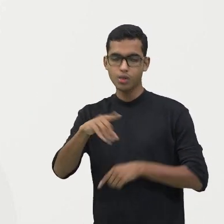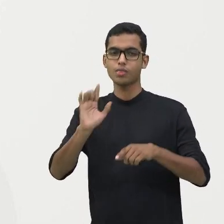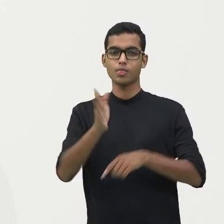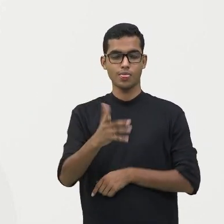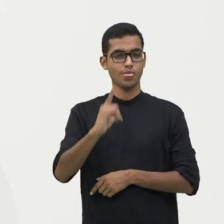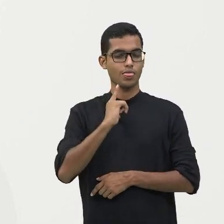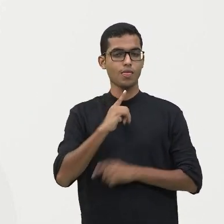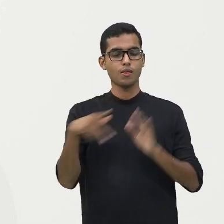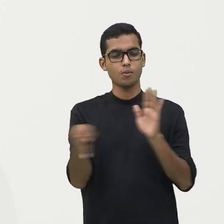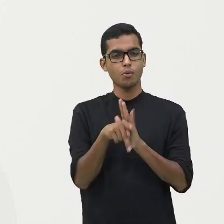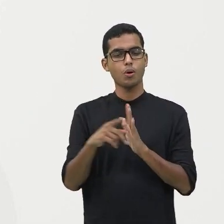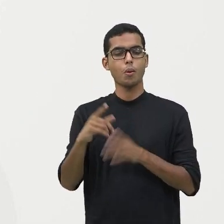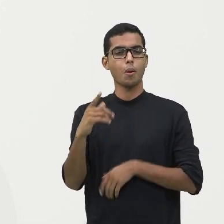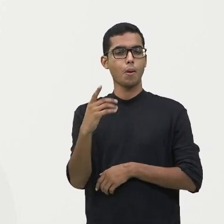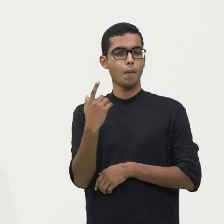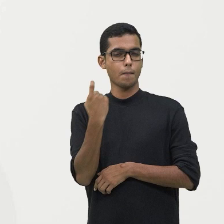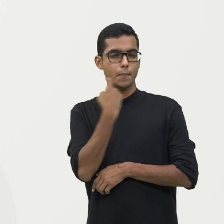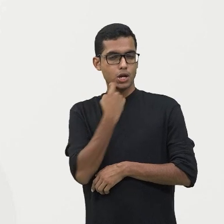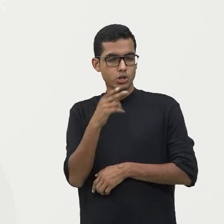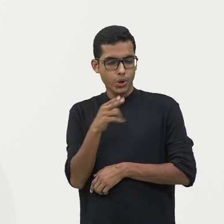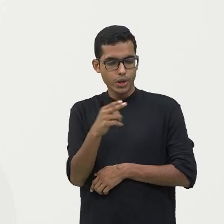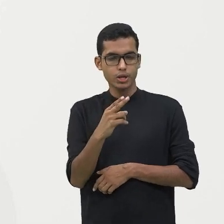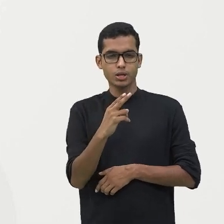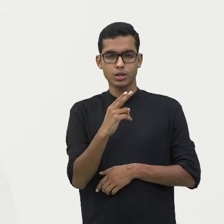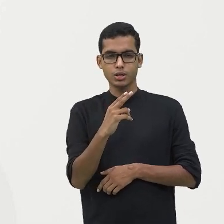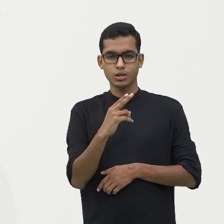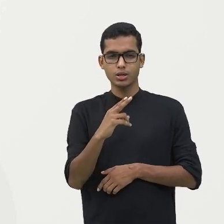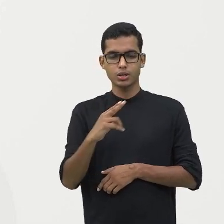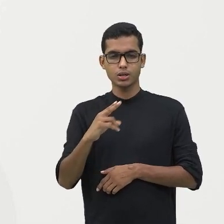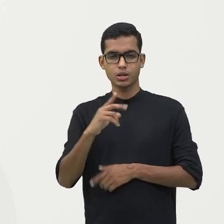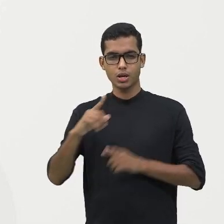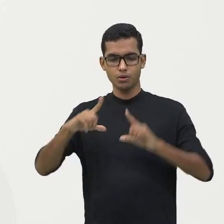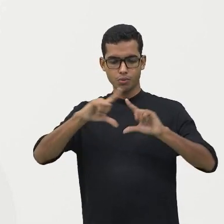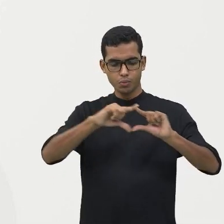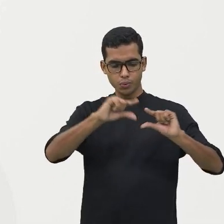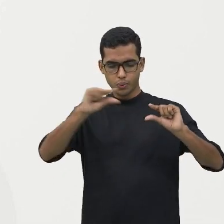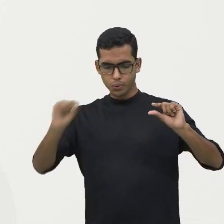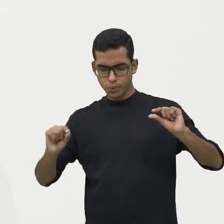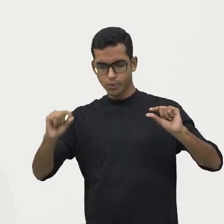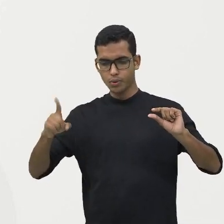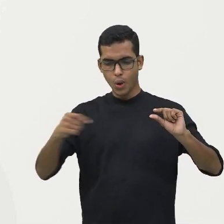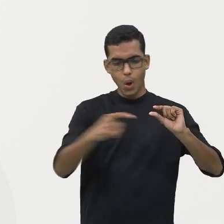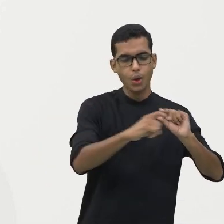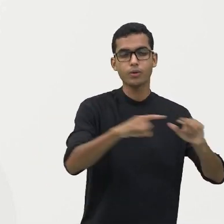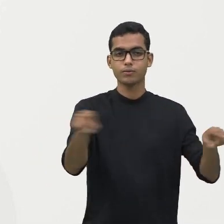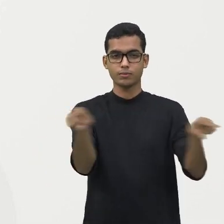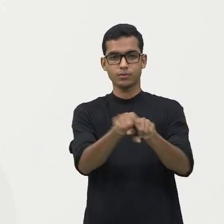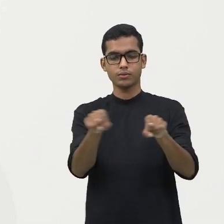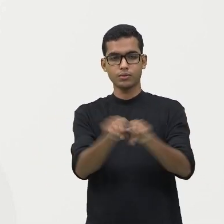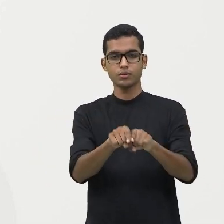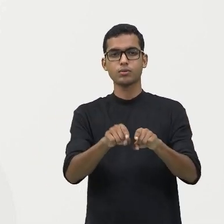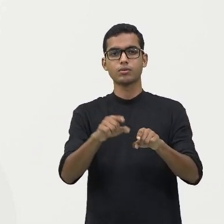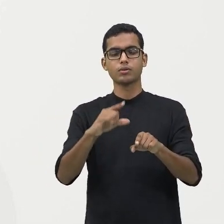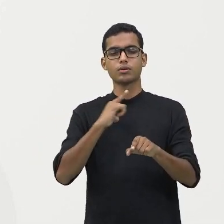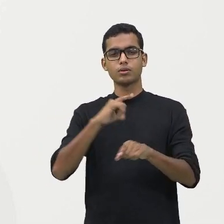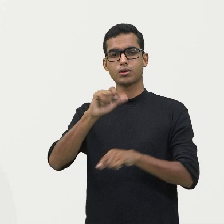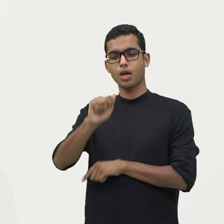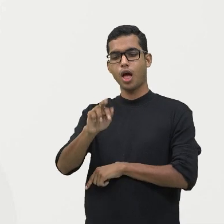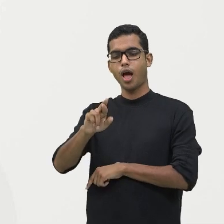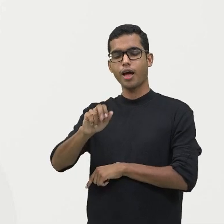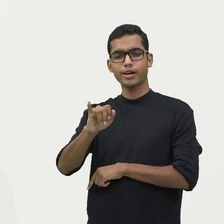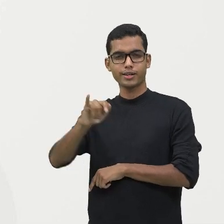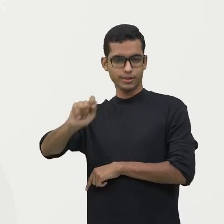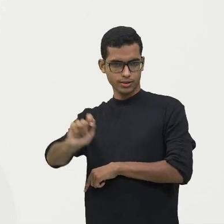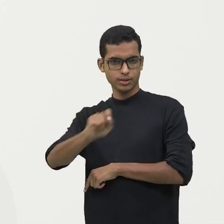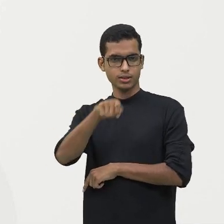basta raia, ter água viva ainda nos nossos rios, né? Aí não dá. Mas tudo bem. Então, assim,